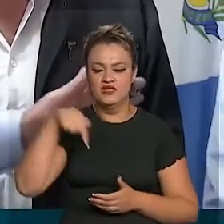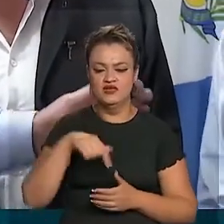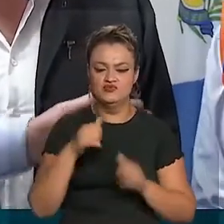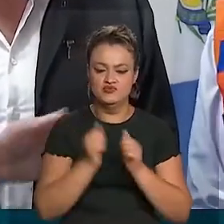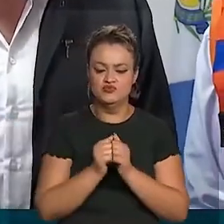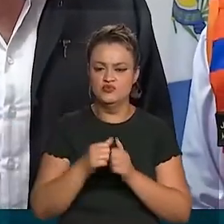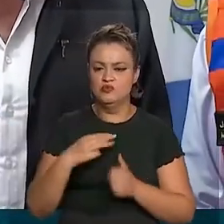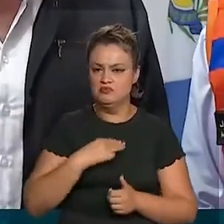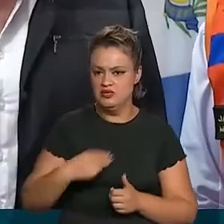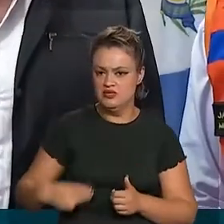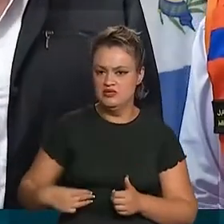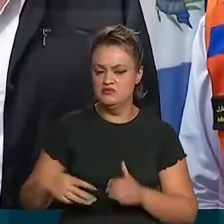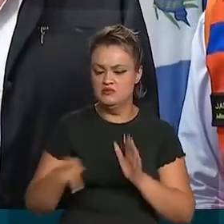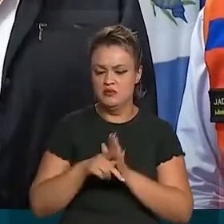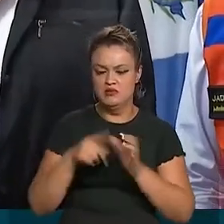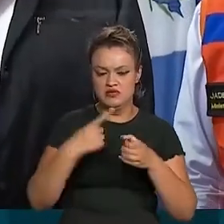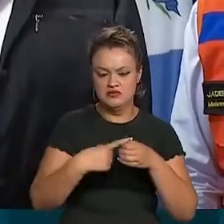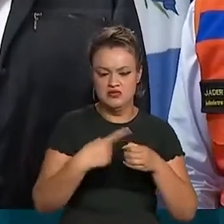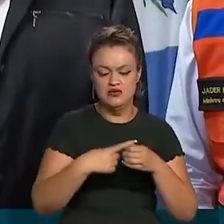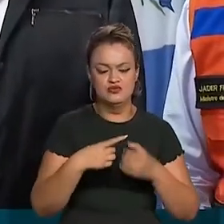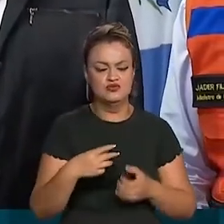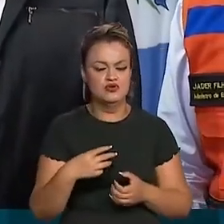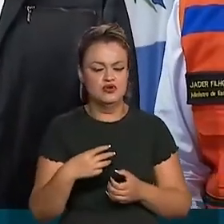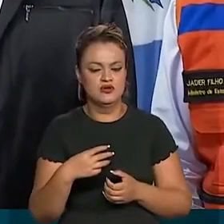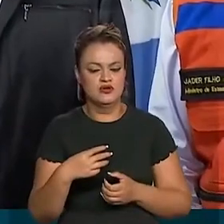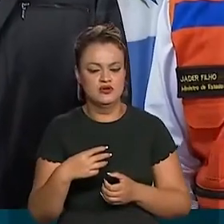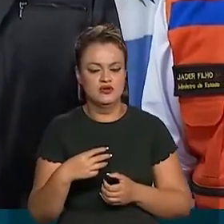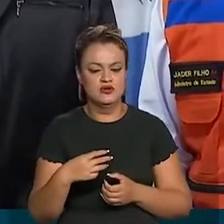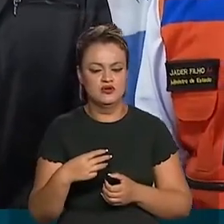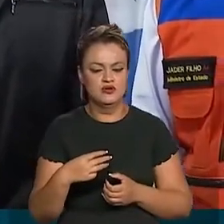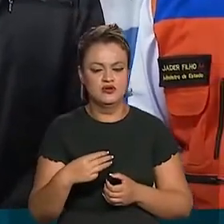com o meu ministro da cidade, junto com o ministro